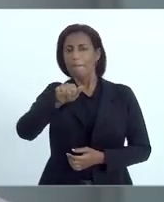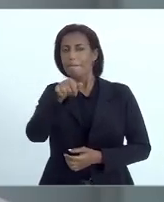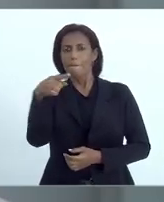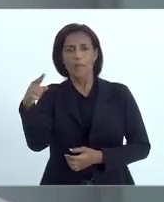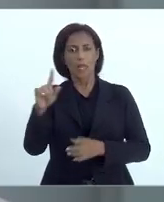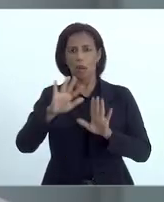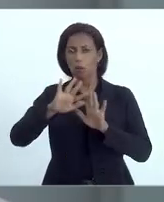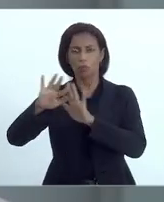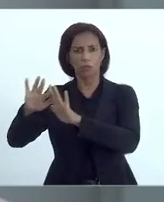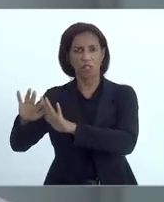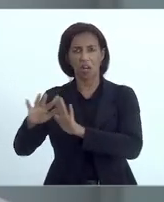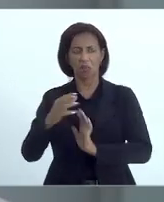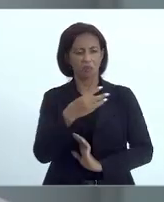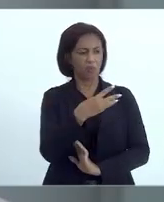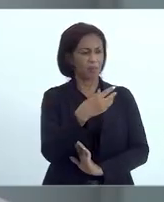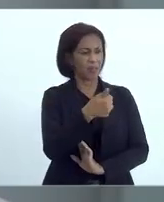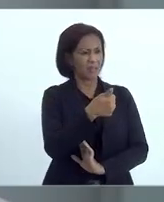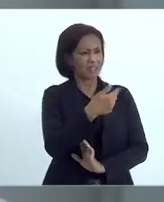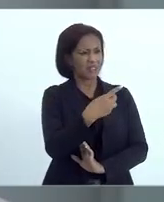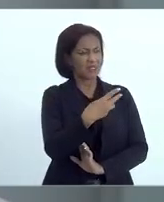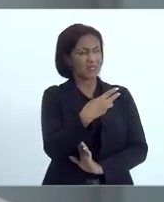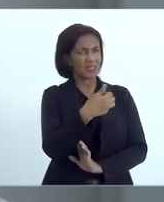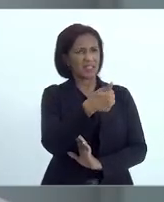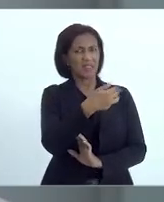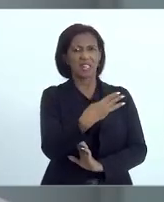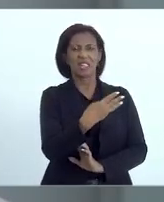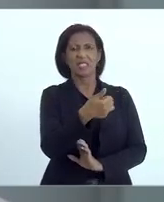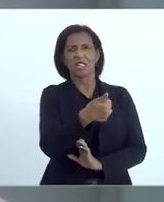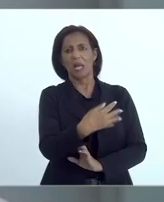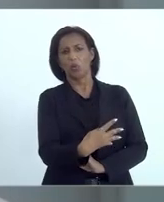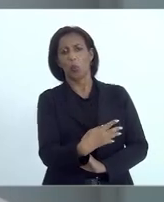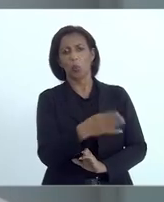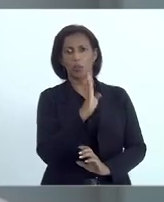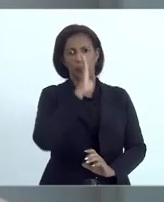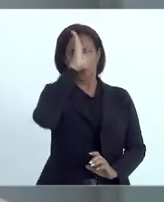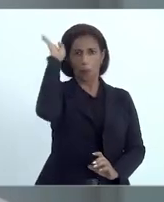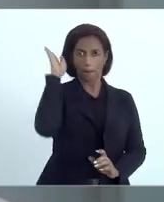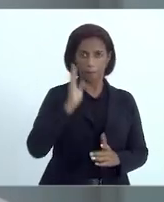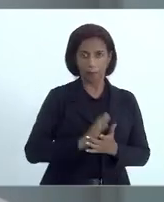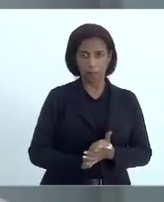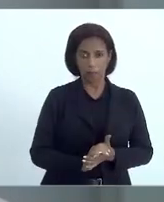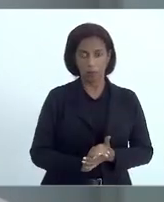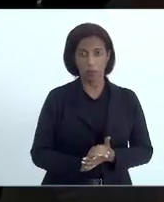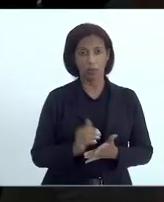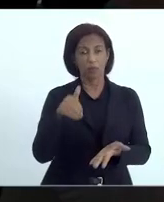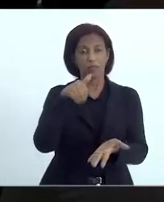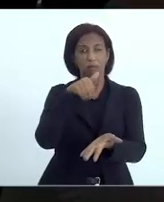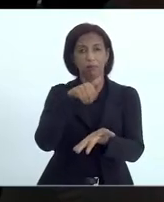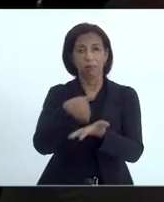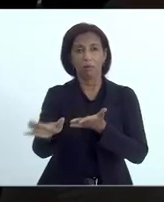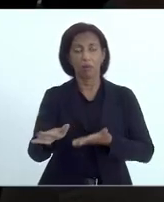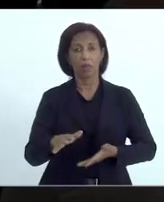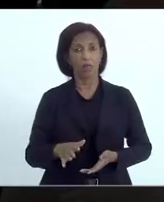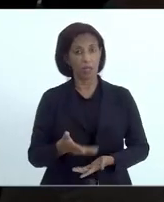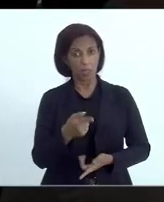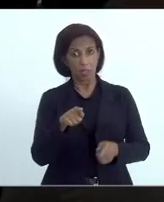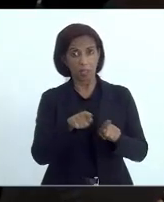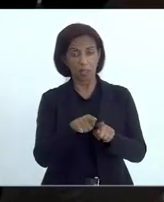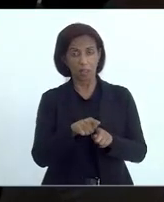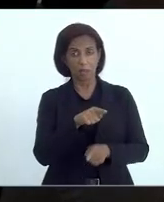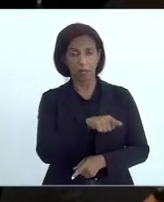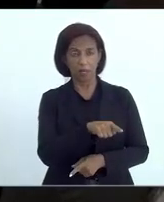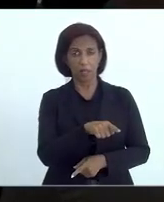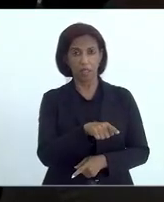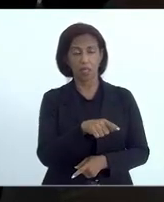foram só para determinar se eu não me engano 13 14 de Bombeiros que eu não me engano que foram postos para rua e detalhe